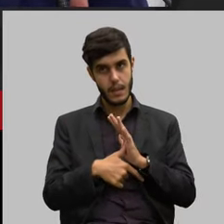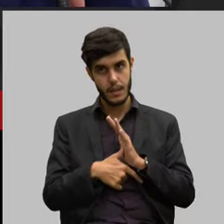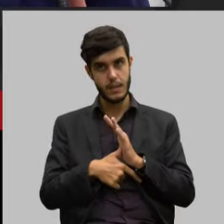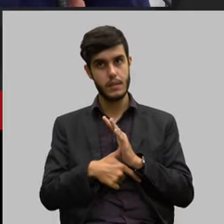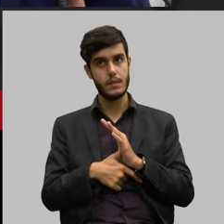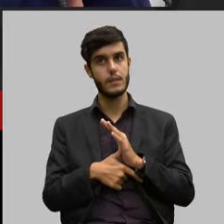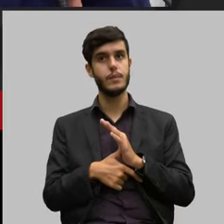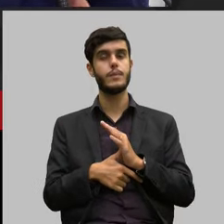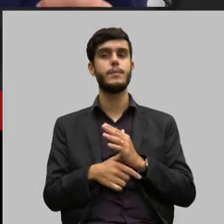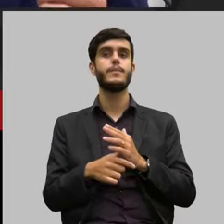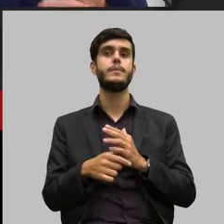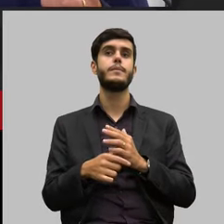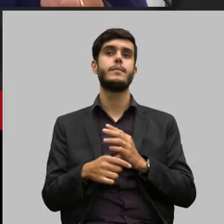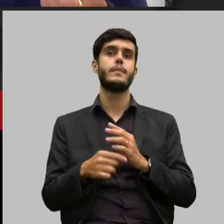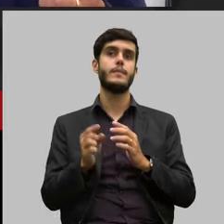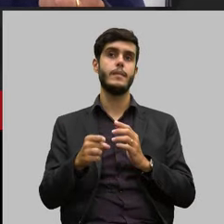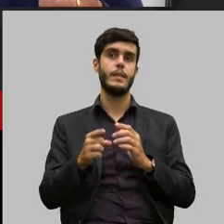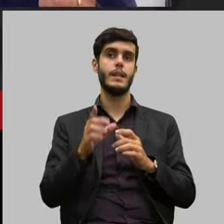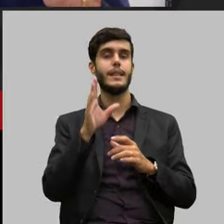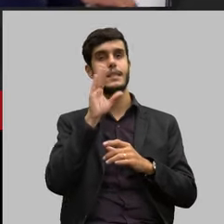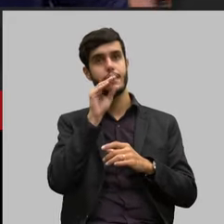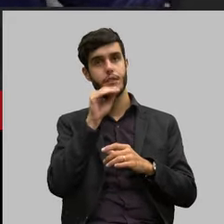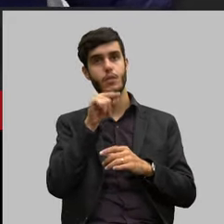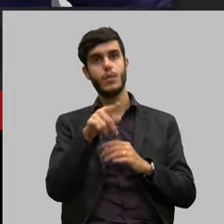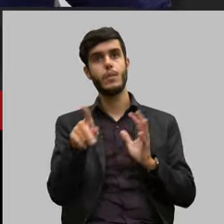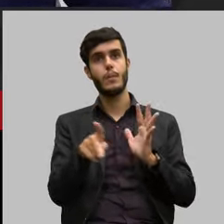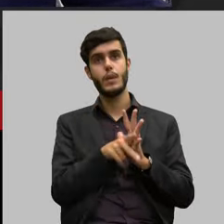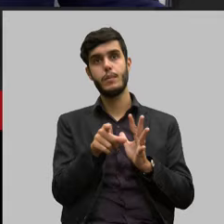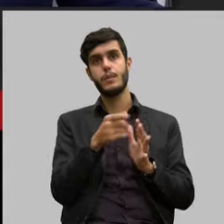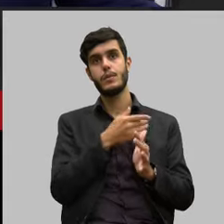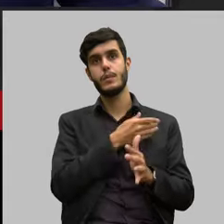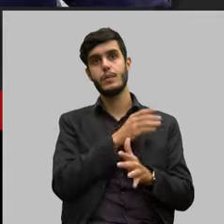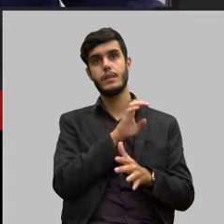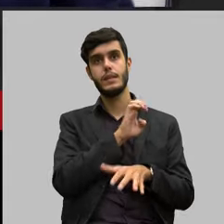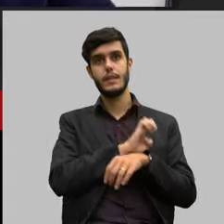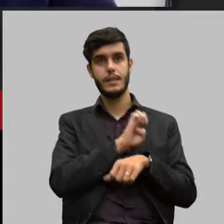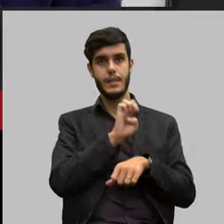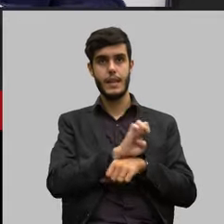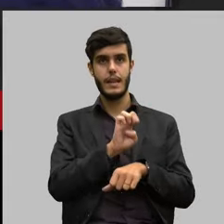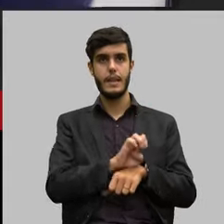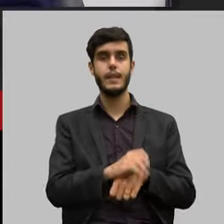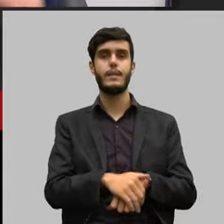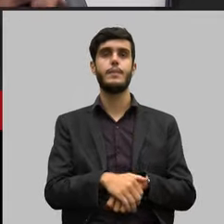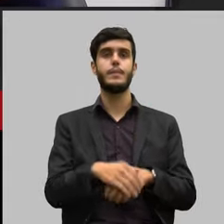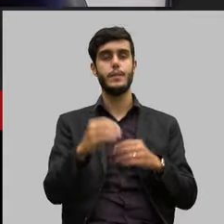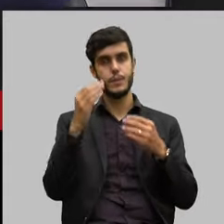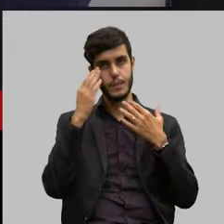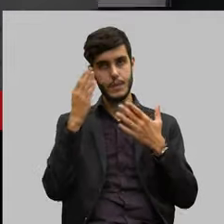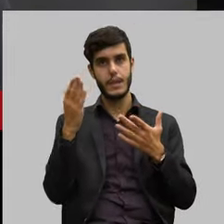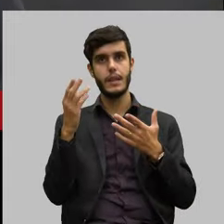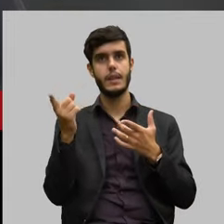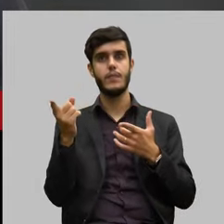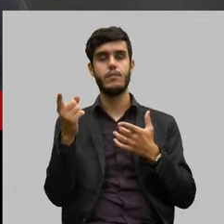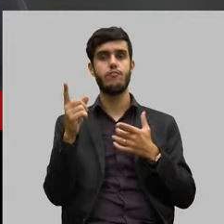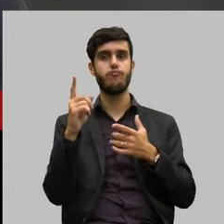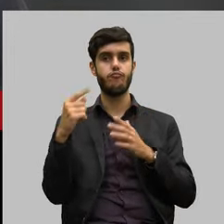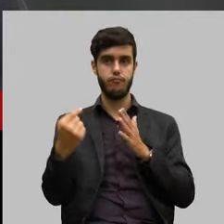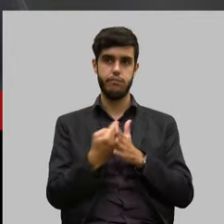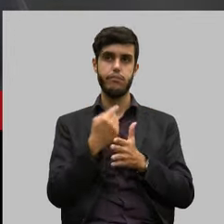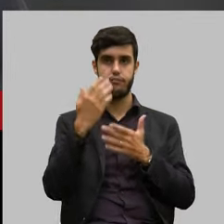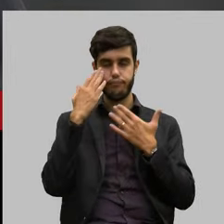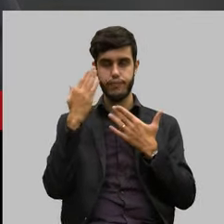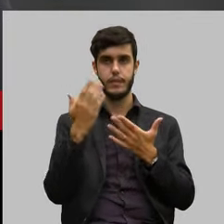eh pagamento dos Servidores do Estado eh obrigado Deputado pela pergunta eh Deputado